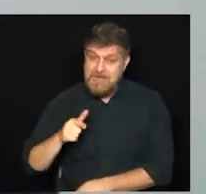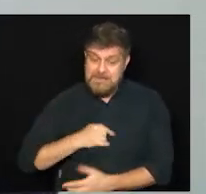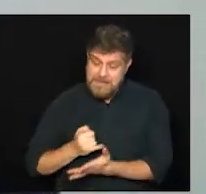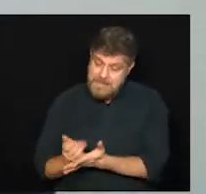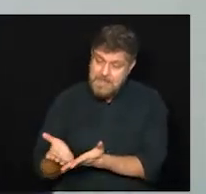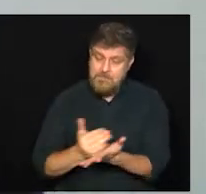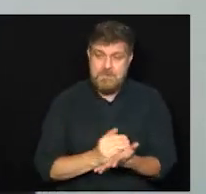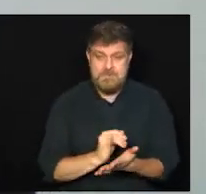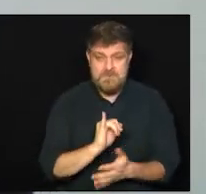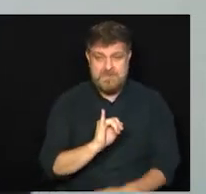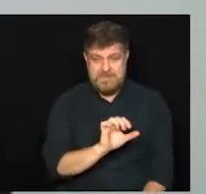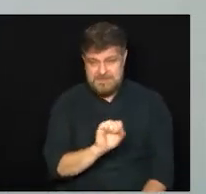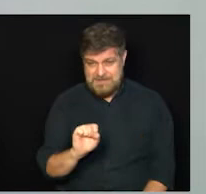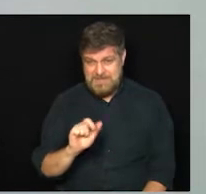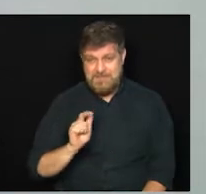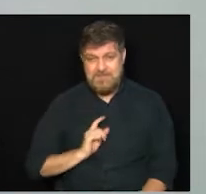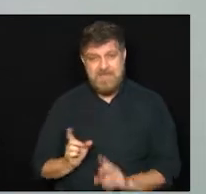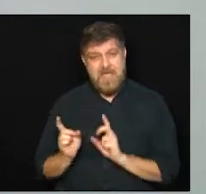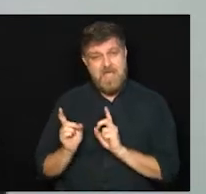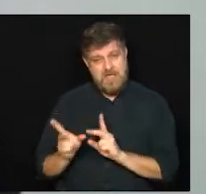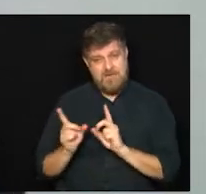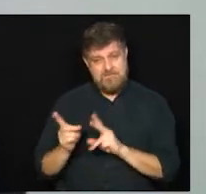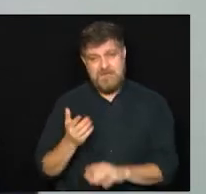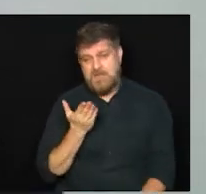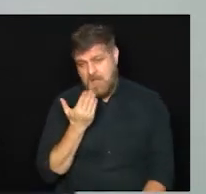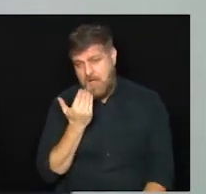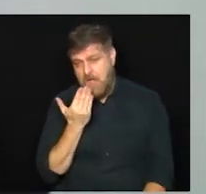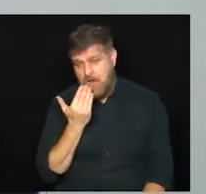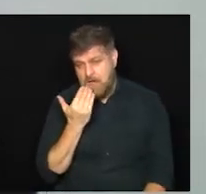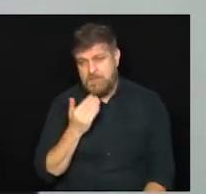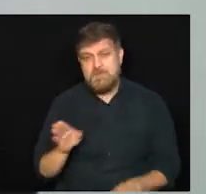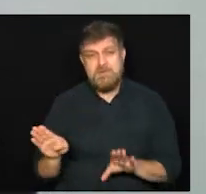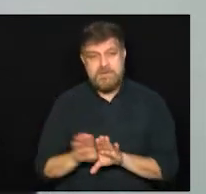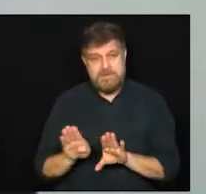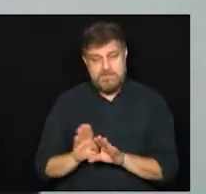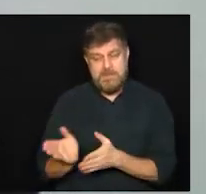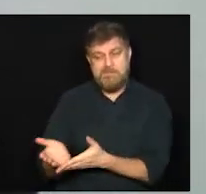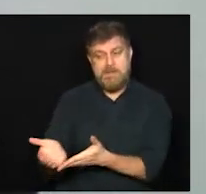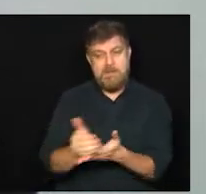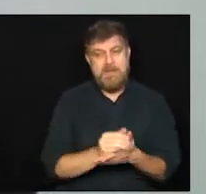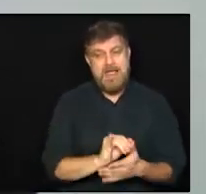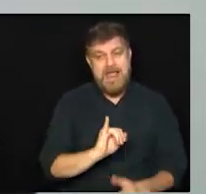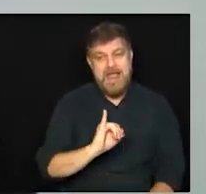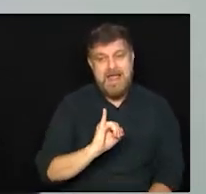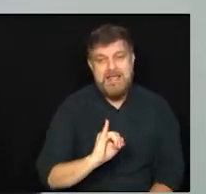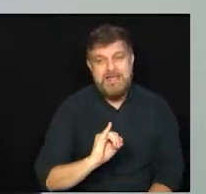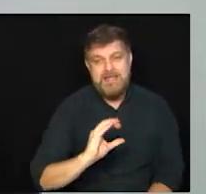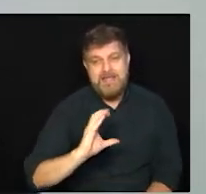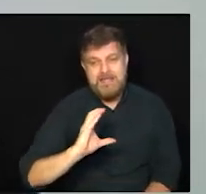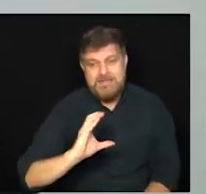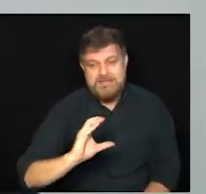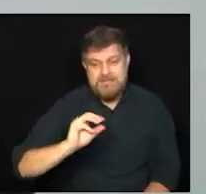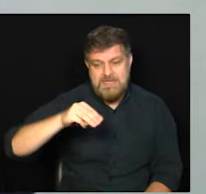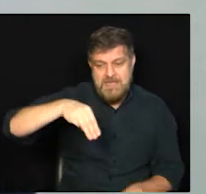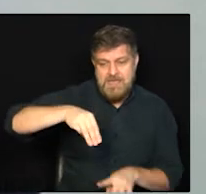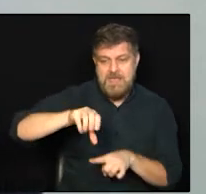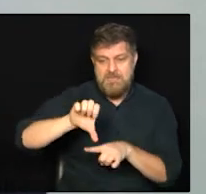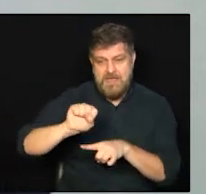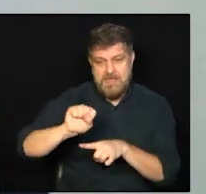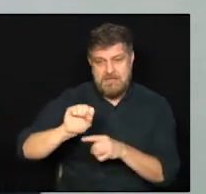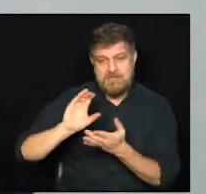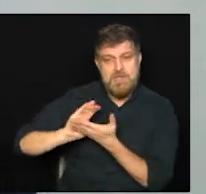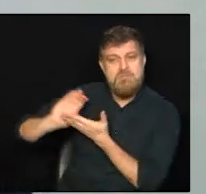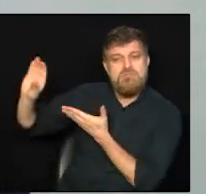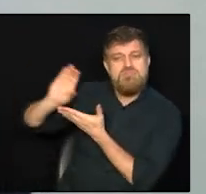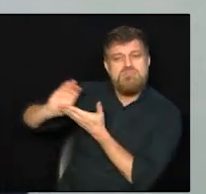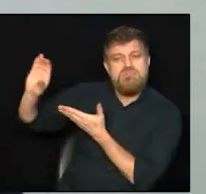mas há uma venda, sim, de alimentos e há, sim, um recolhimento de ICMS. Mas, nesse sentido, o